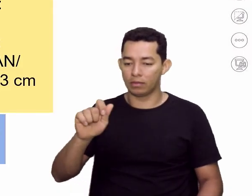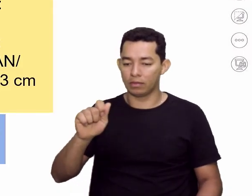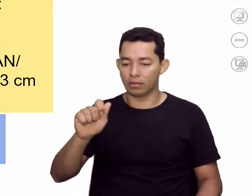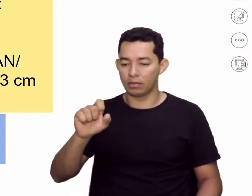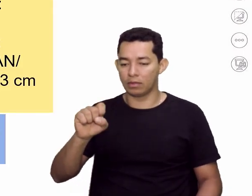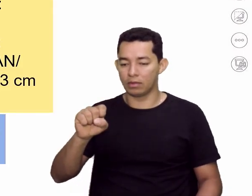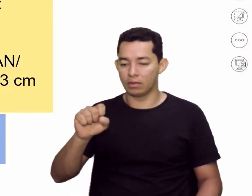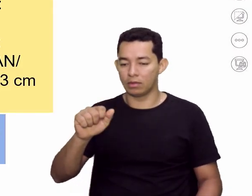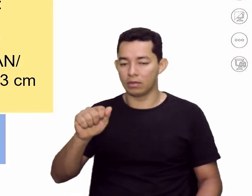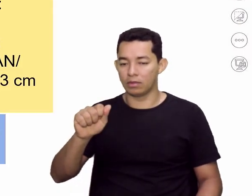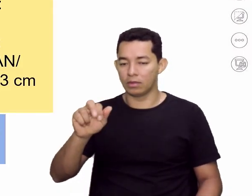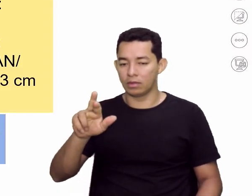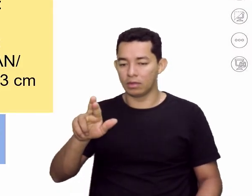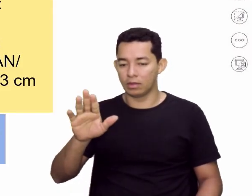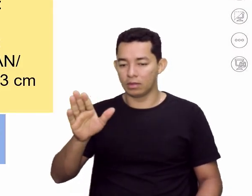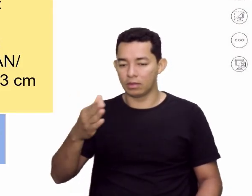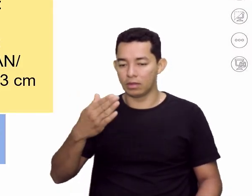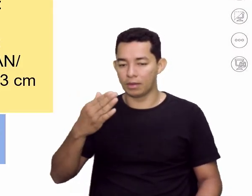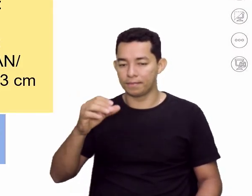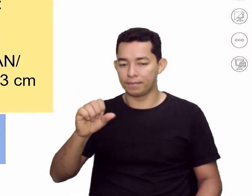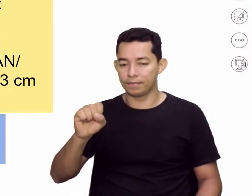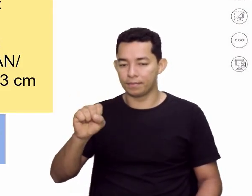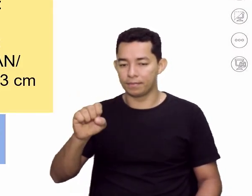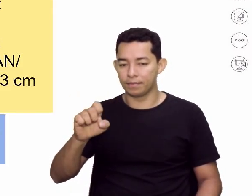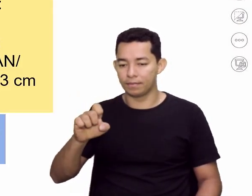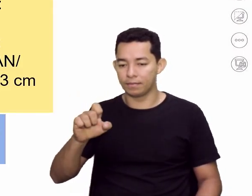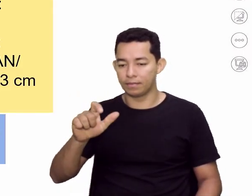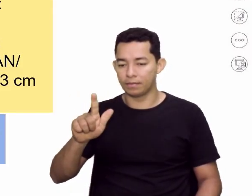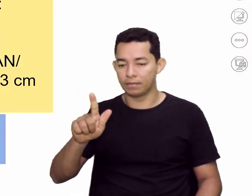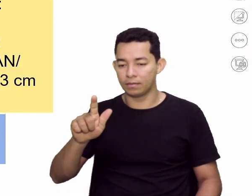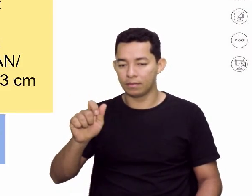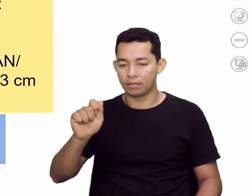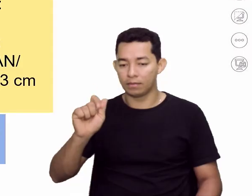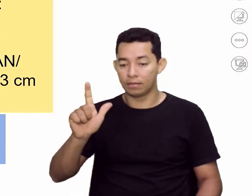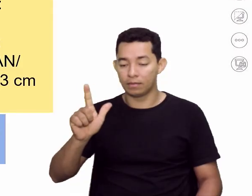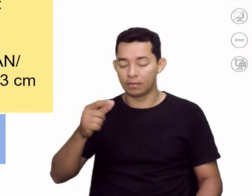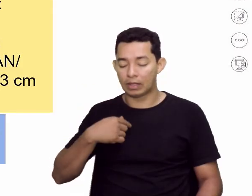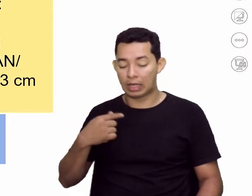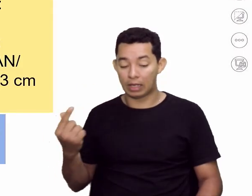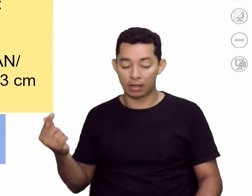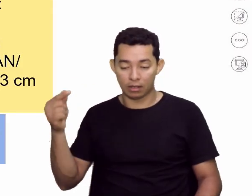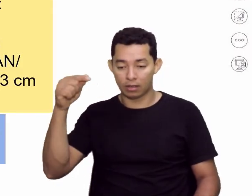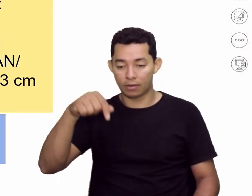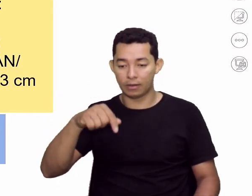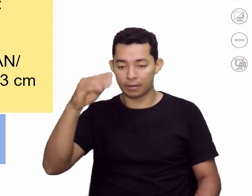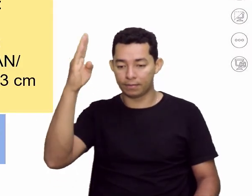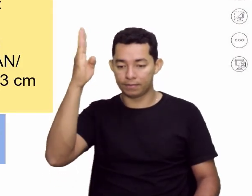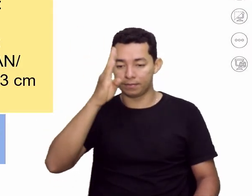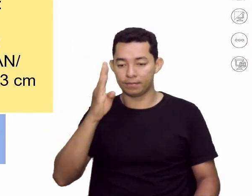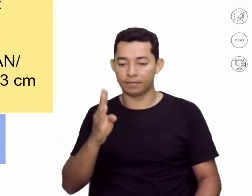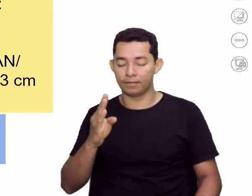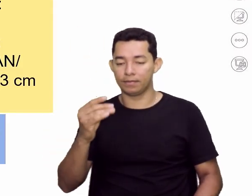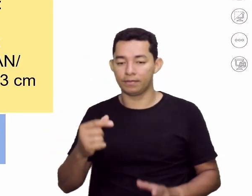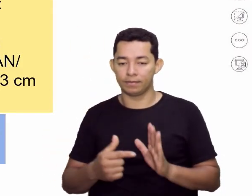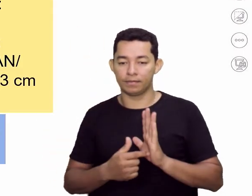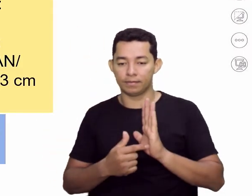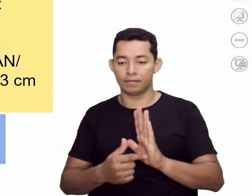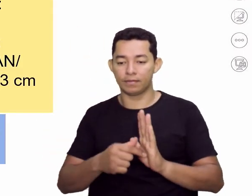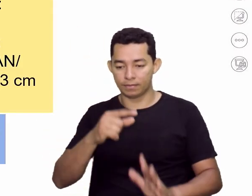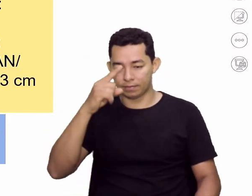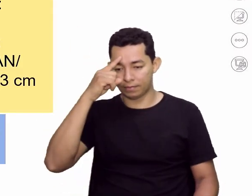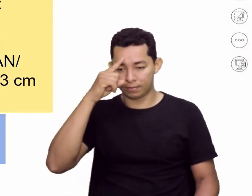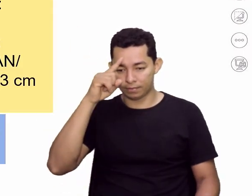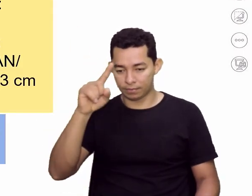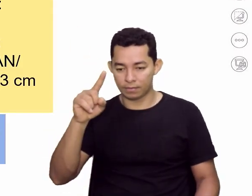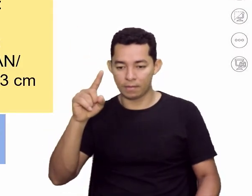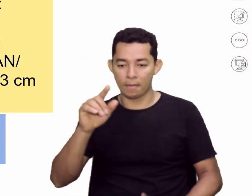né? Que, visitando o Brasil, né, trouxe essa ideia aí e mostrou para